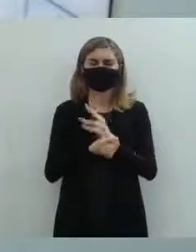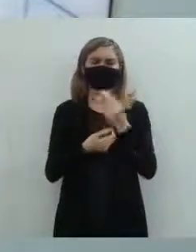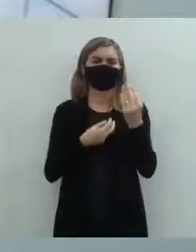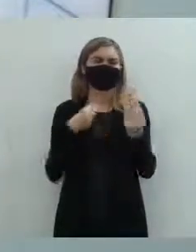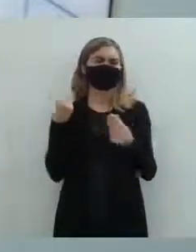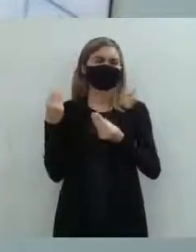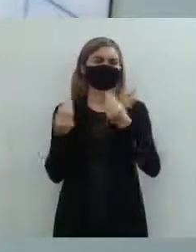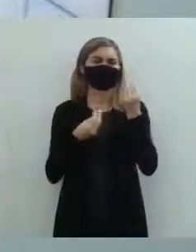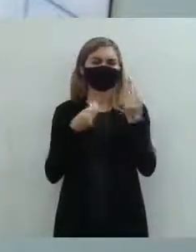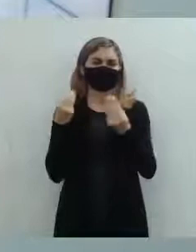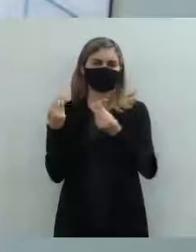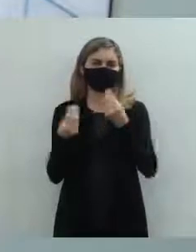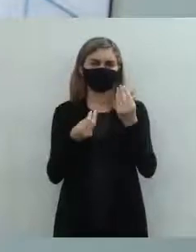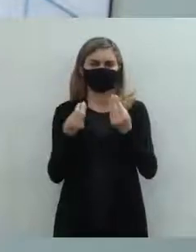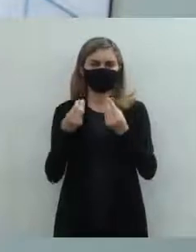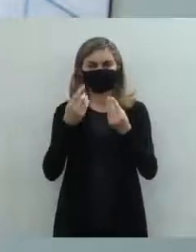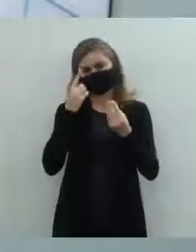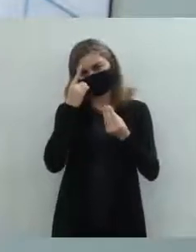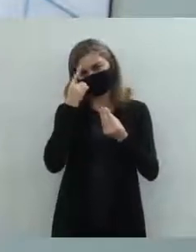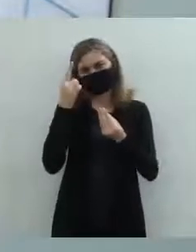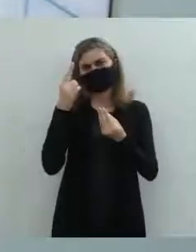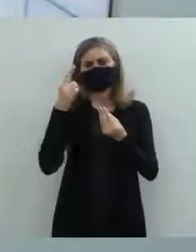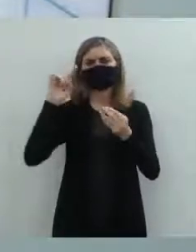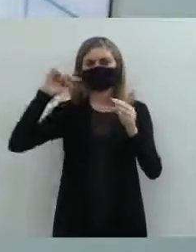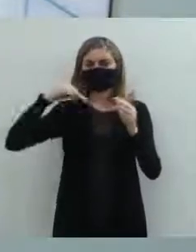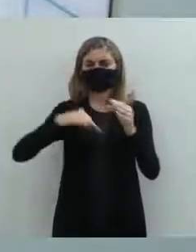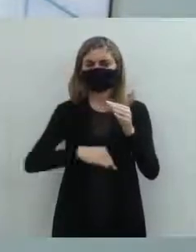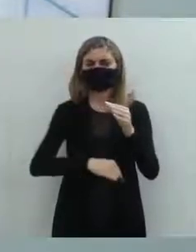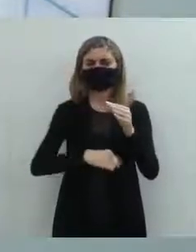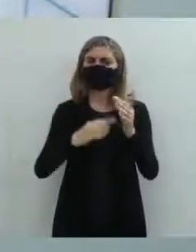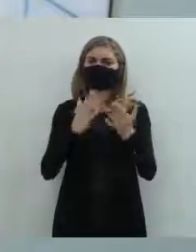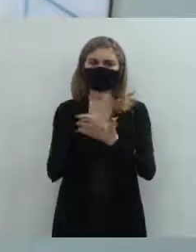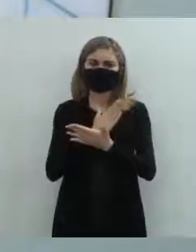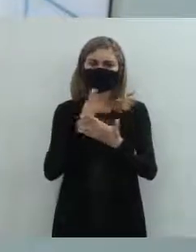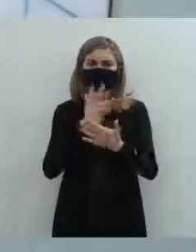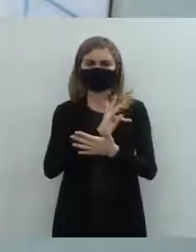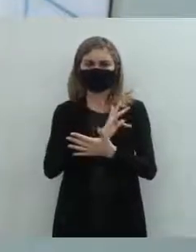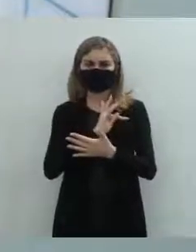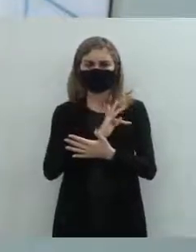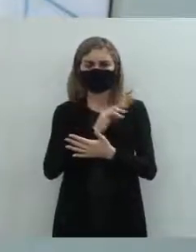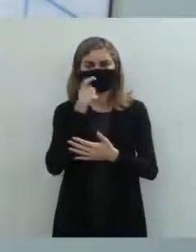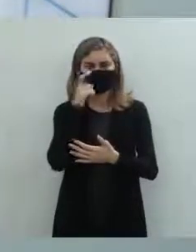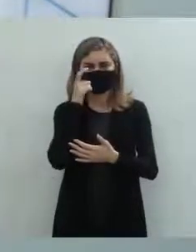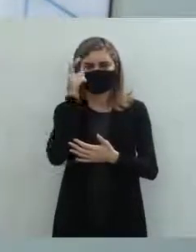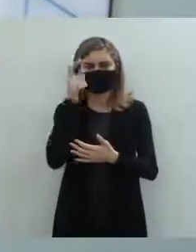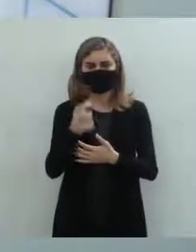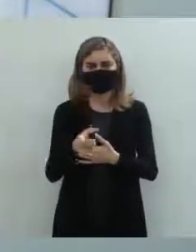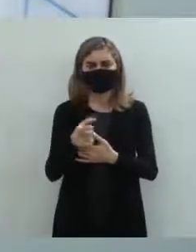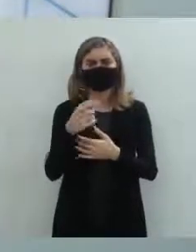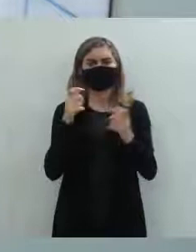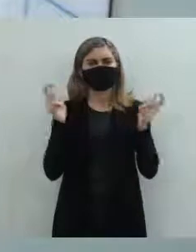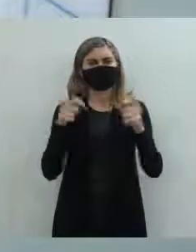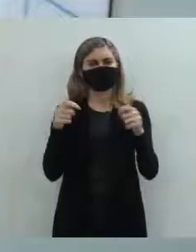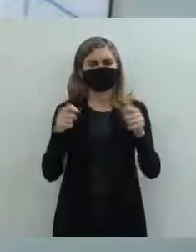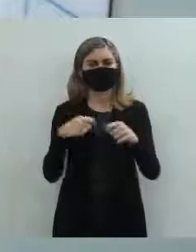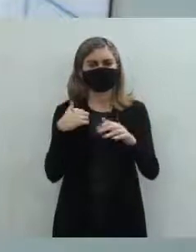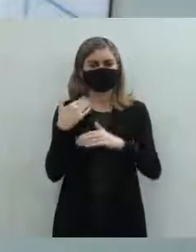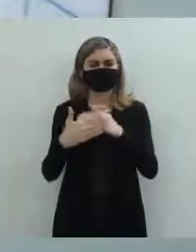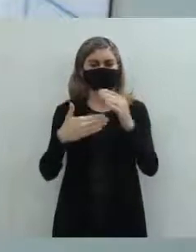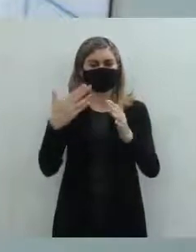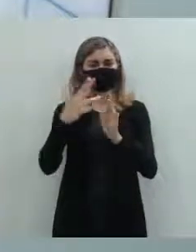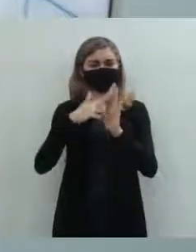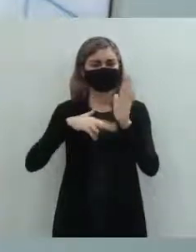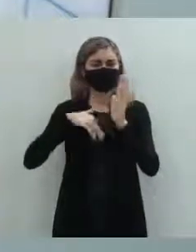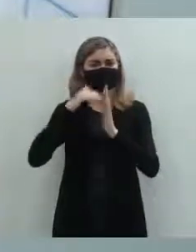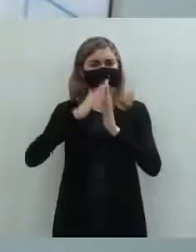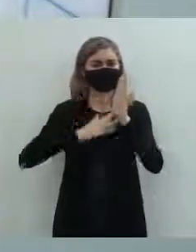vou dar essa ideia de profundidade? A gente vai aprender algumas técnicas muito interessantes para poder desenhar, né,